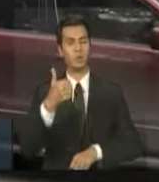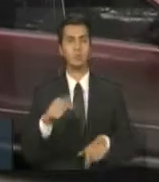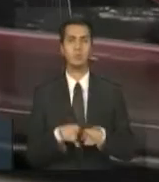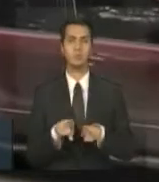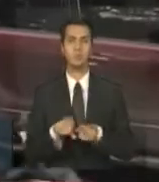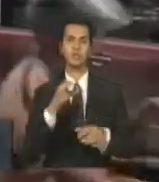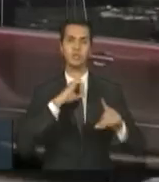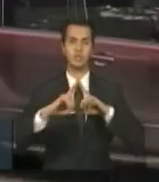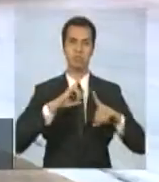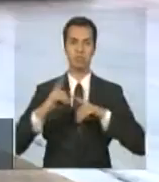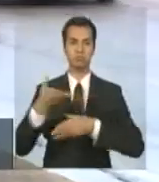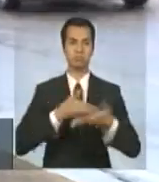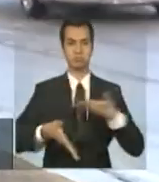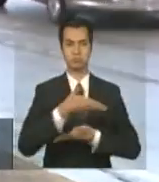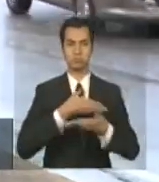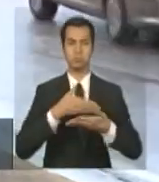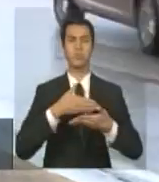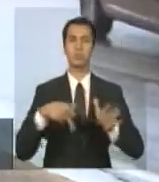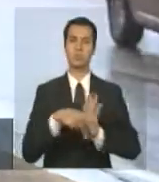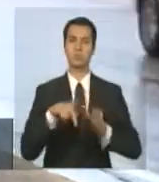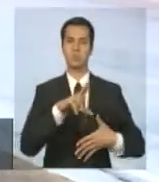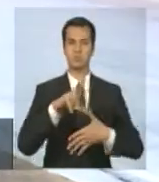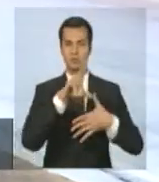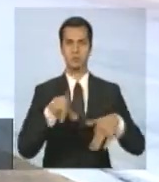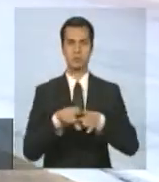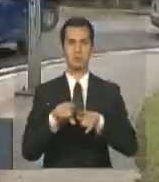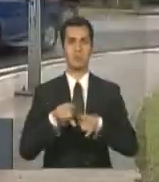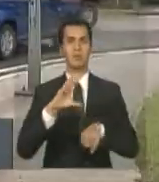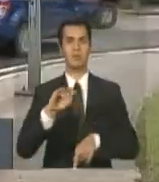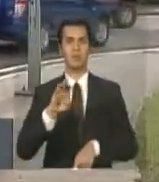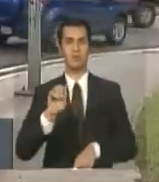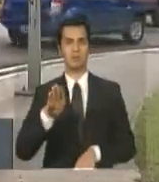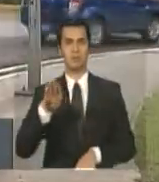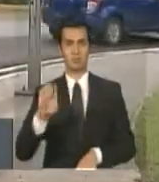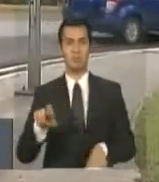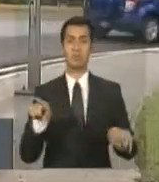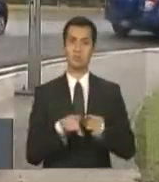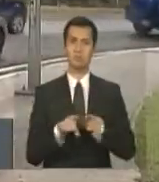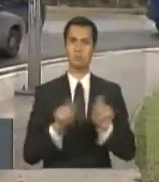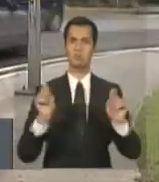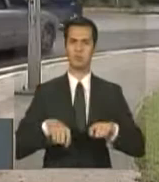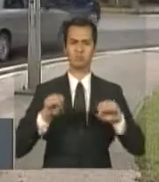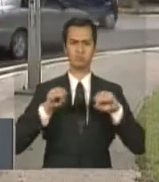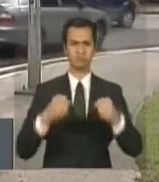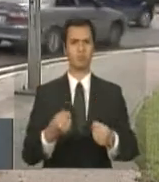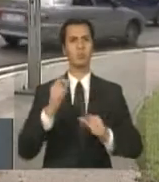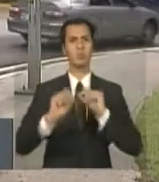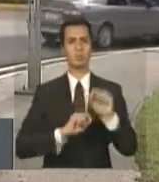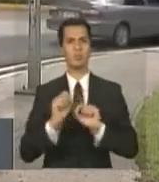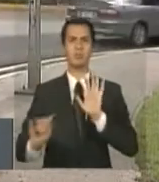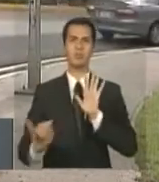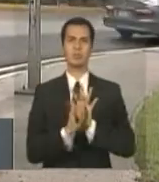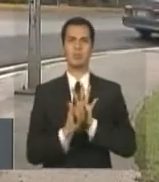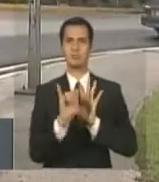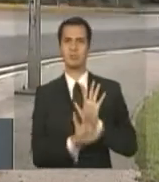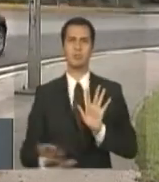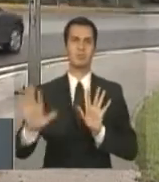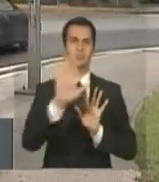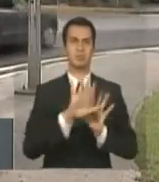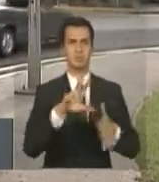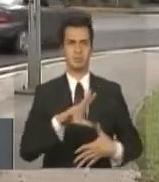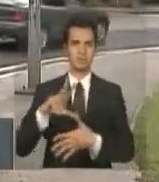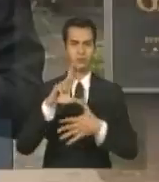e Caribe. E deve facilitar também na consolidação da própria identidade regional e fortalecer